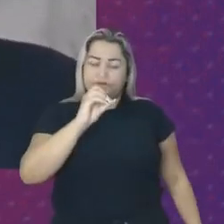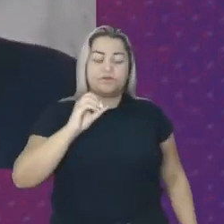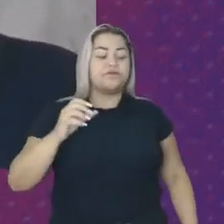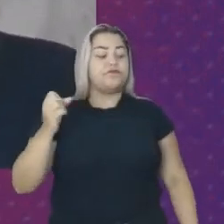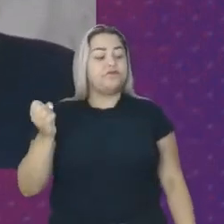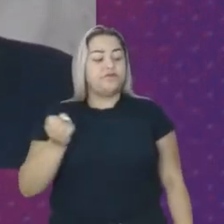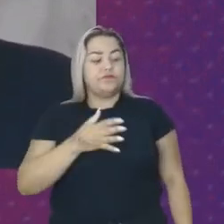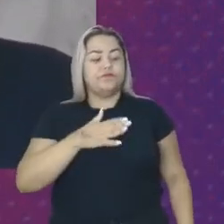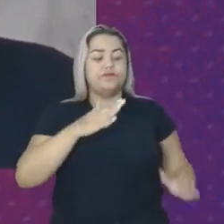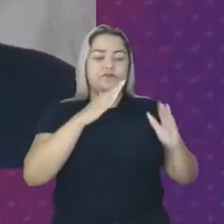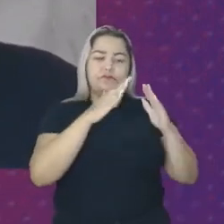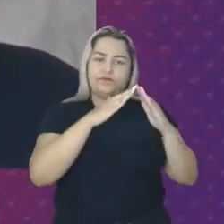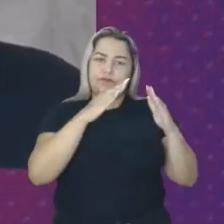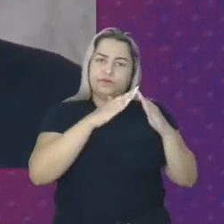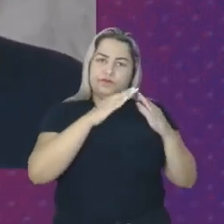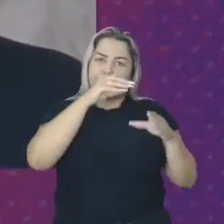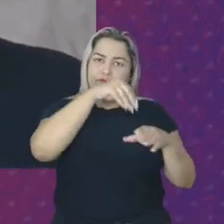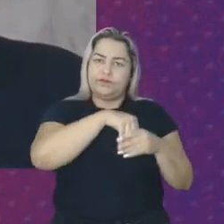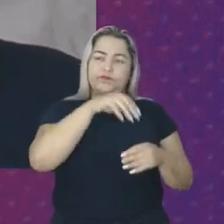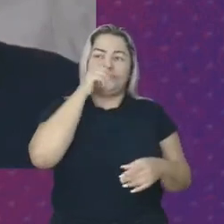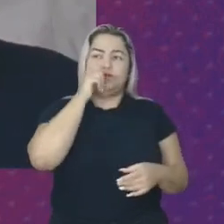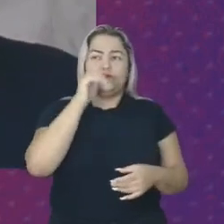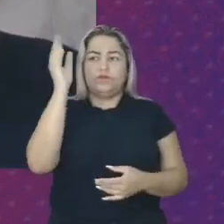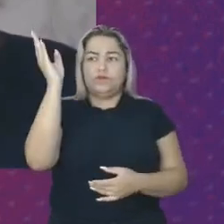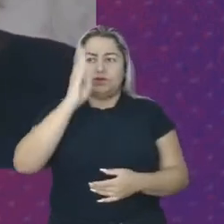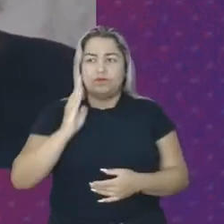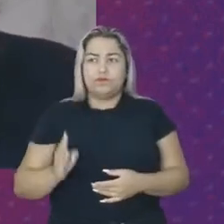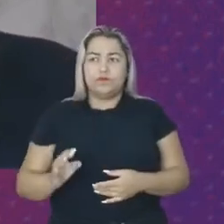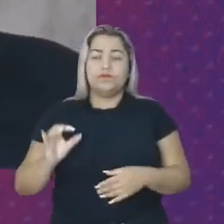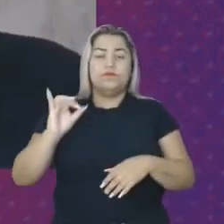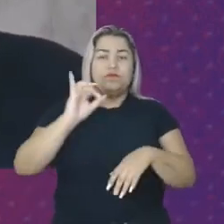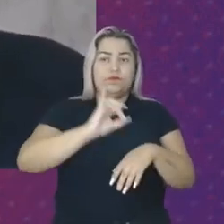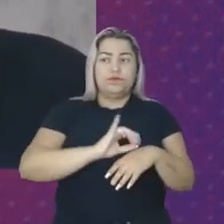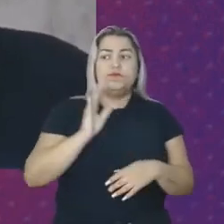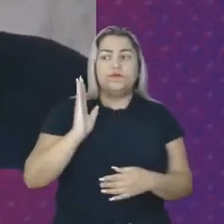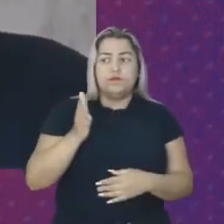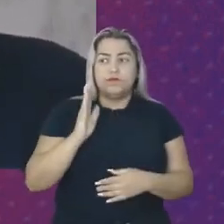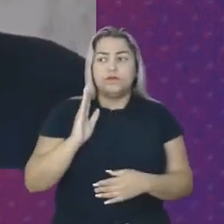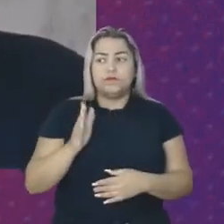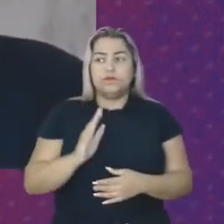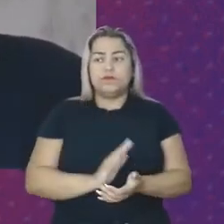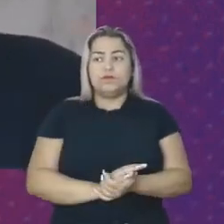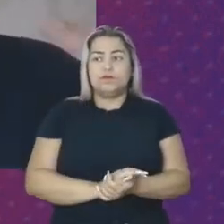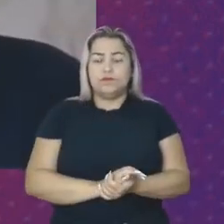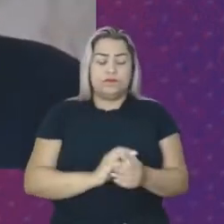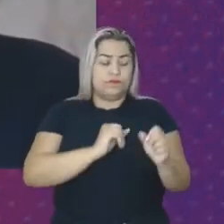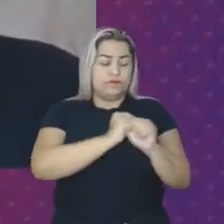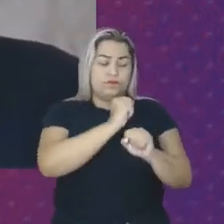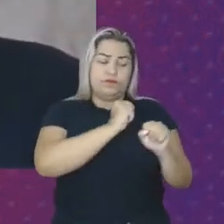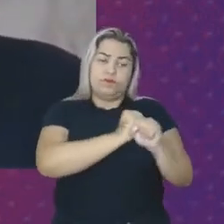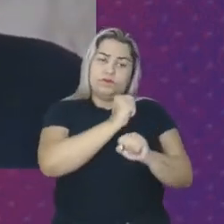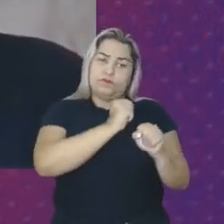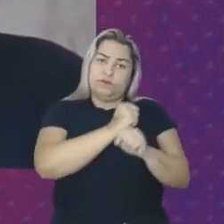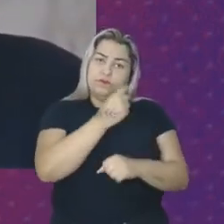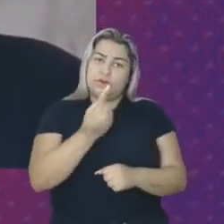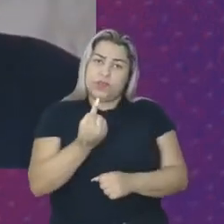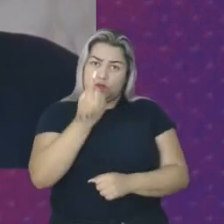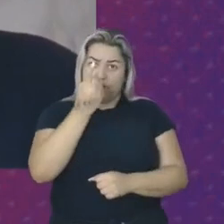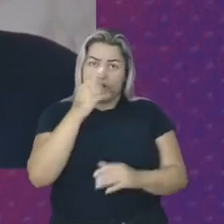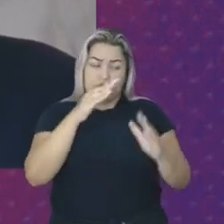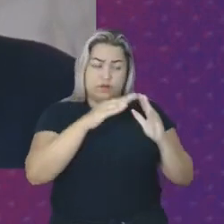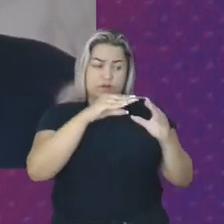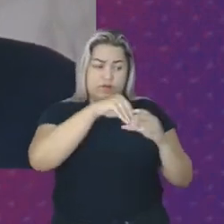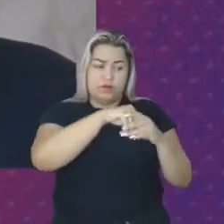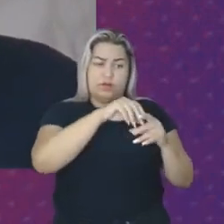Casas da Mulher Brasileira. Então, nas capitais está garantida a construção de uma casa da mulher brasileira em